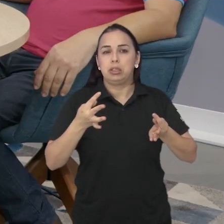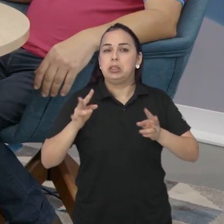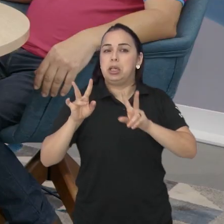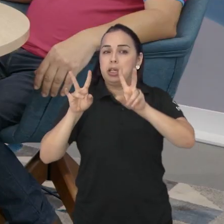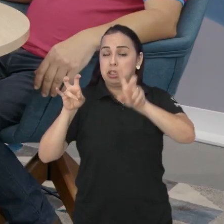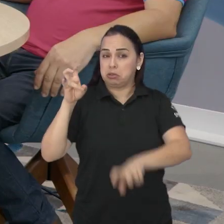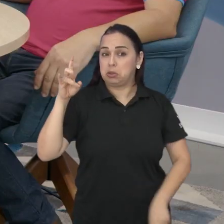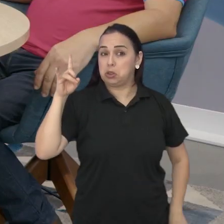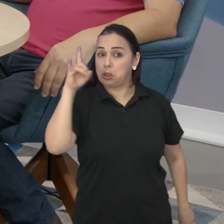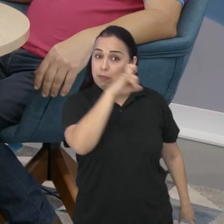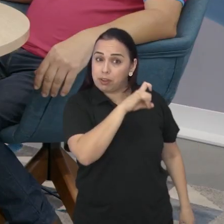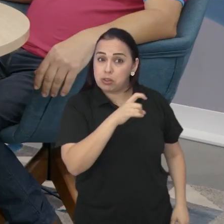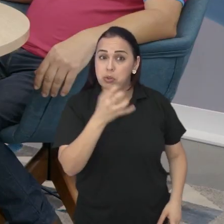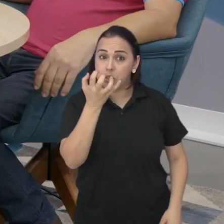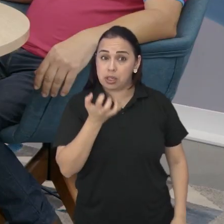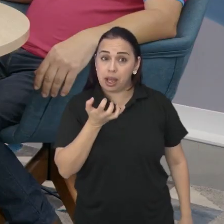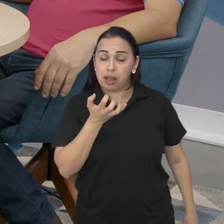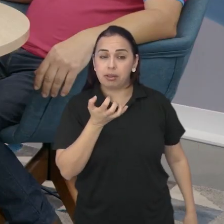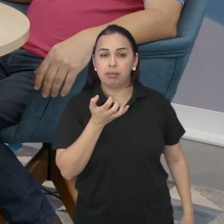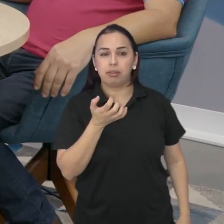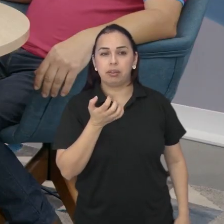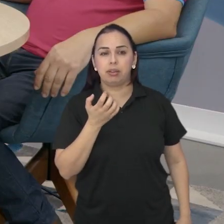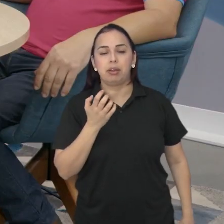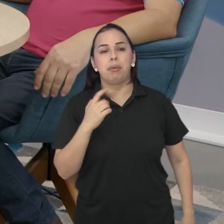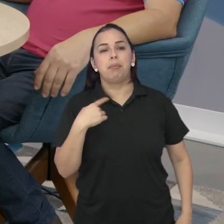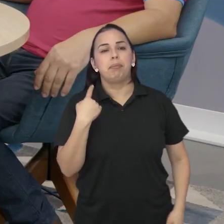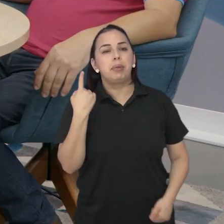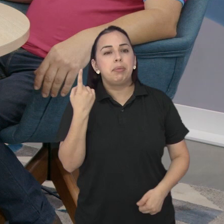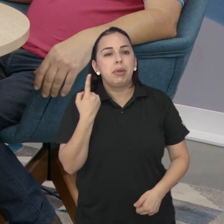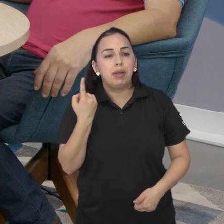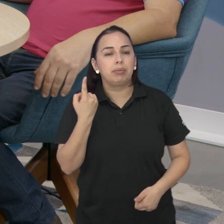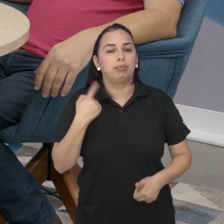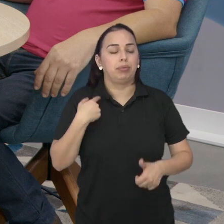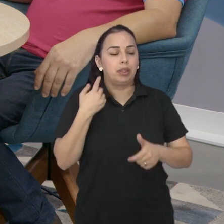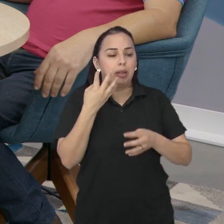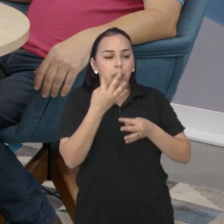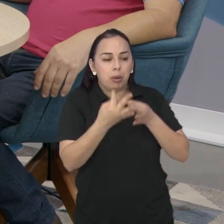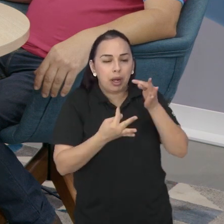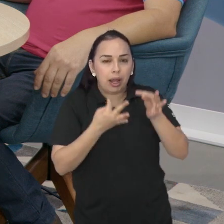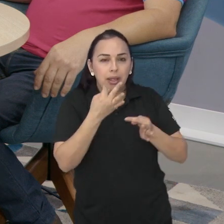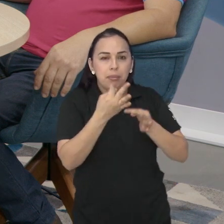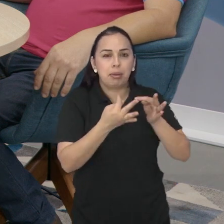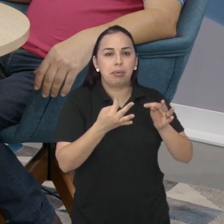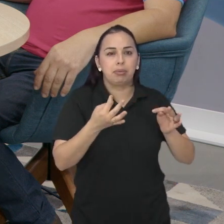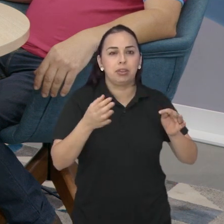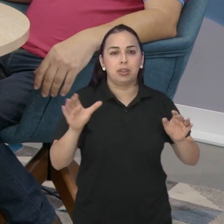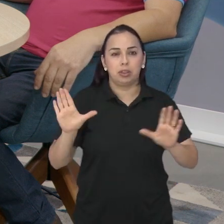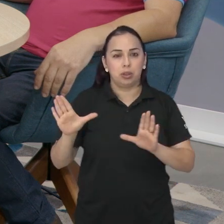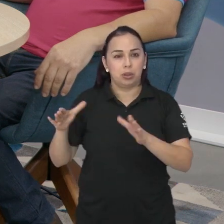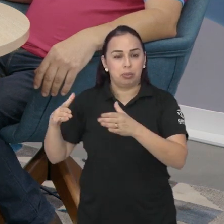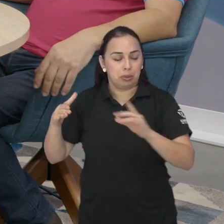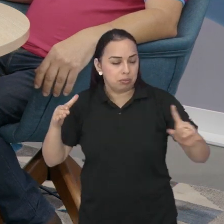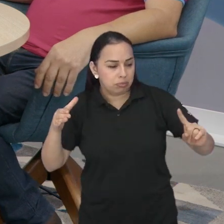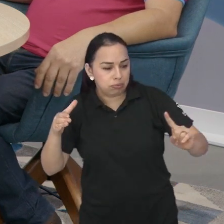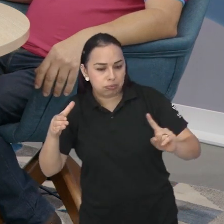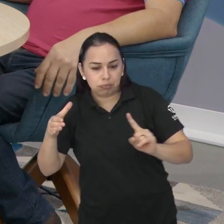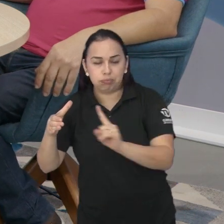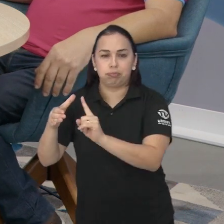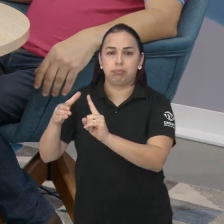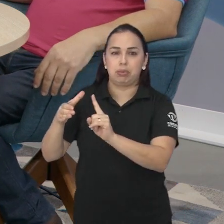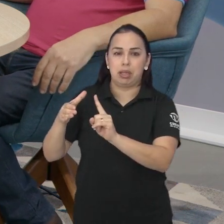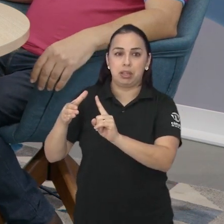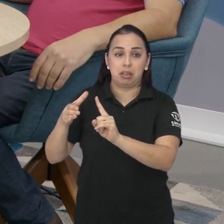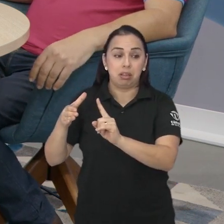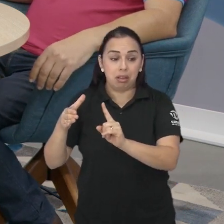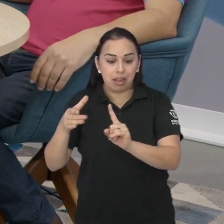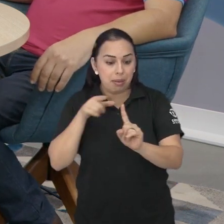bem complexo. Por isso que quando a gente começa a ver tratamentos, o uso da comunidade terapêutica também como forma de tratamento e